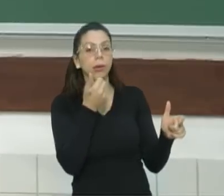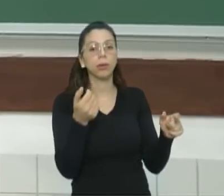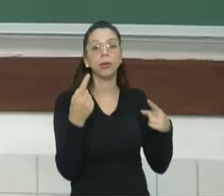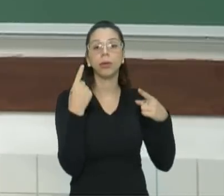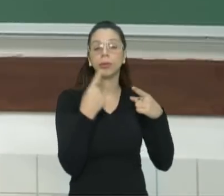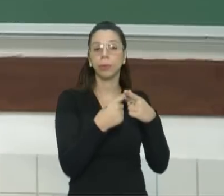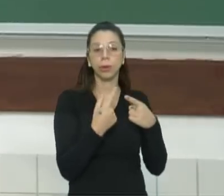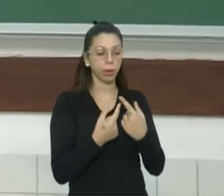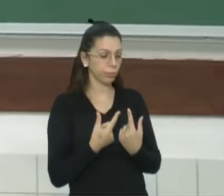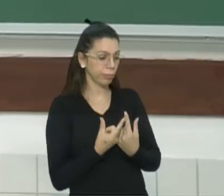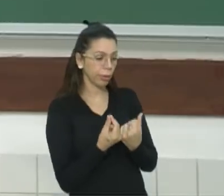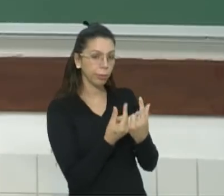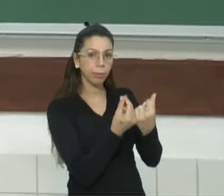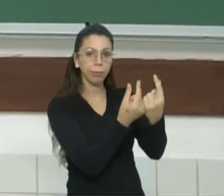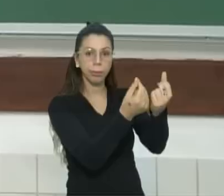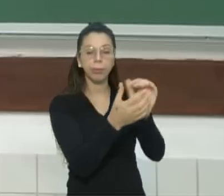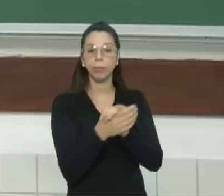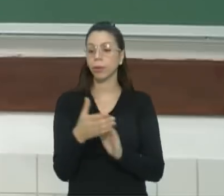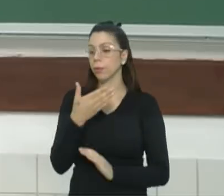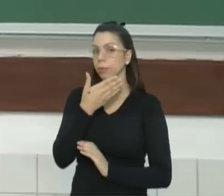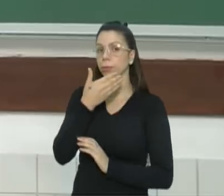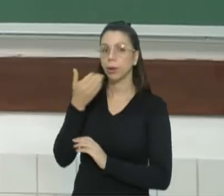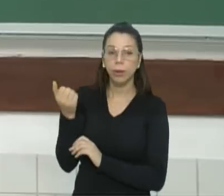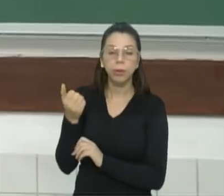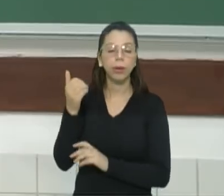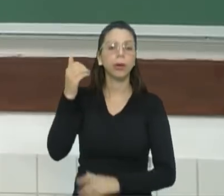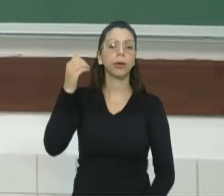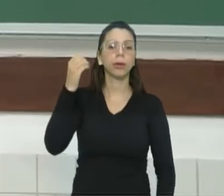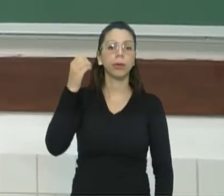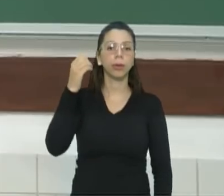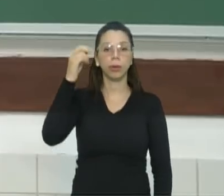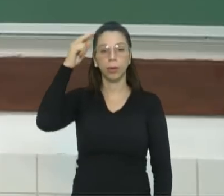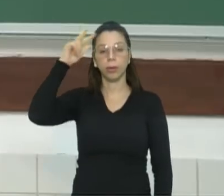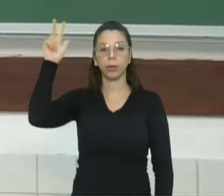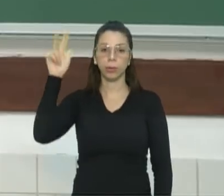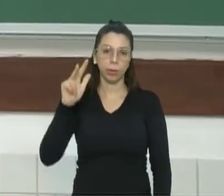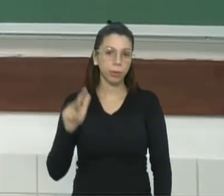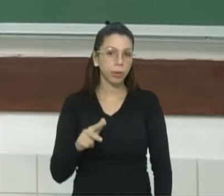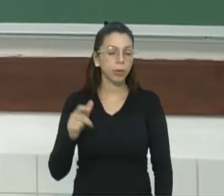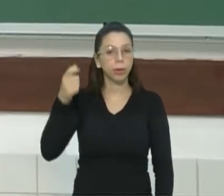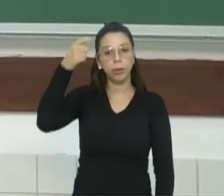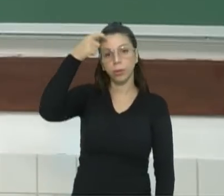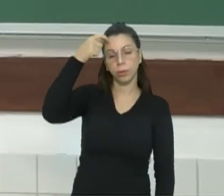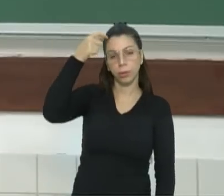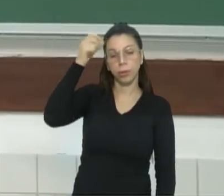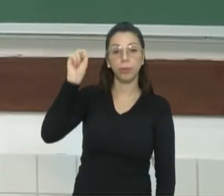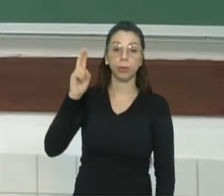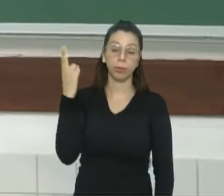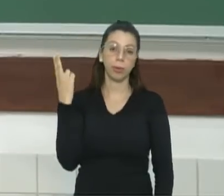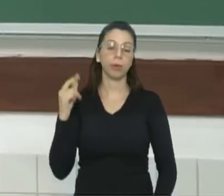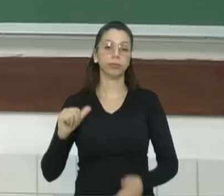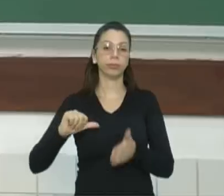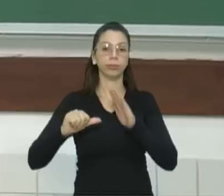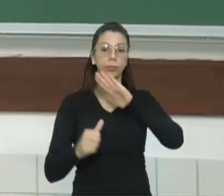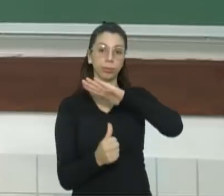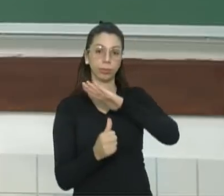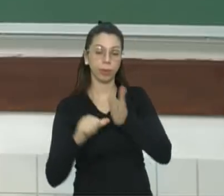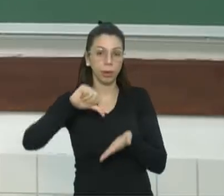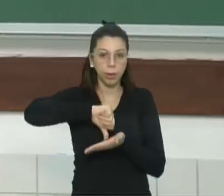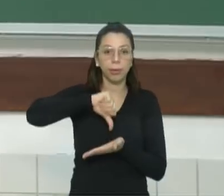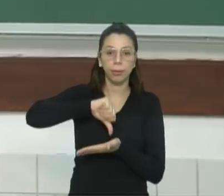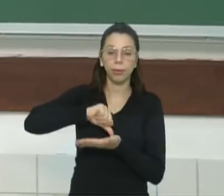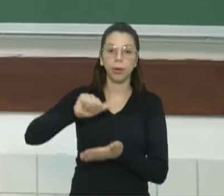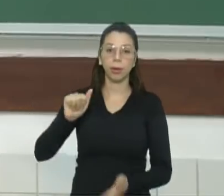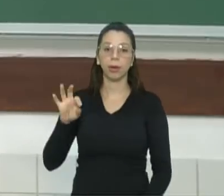têm mais dinheiro, são os melhores porque eles têm mais sabedoria, como a gente viu em Atenas, né, no período antigo, né? Então,